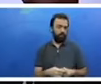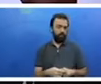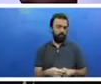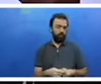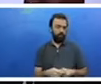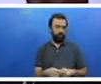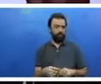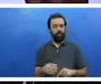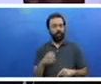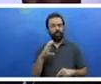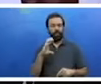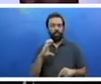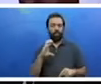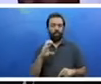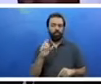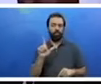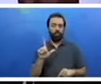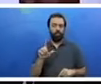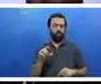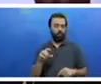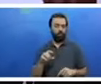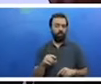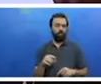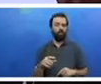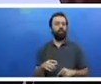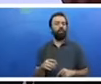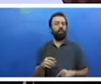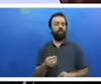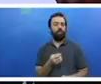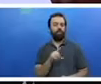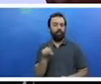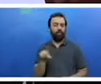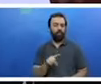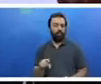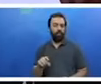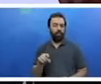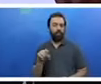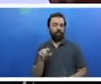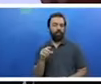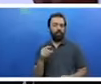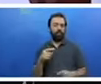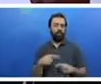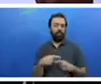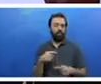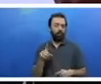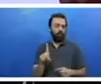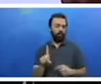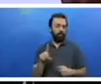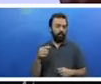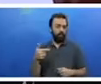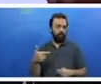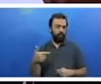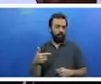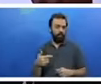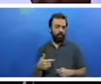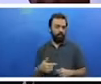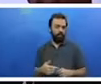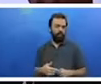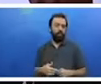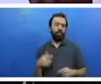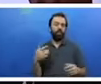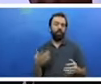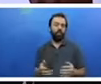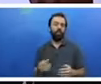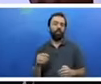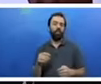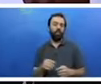17 elétrons e ele termina com 7 elétrons na camada M. Então, esses elétrons que estão aqui são 7, então ele precisa de 1